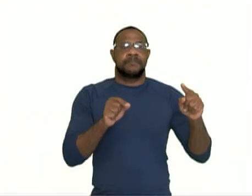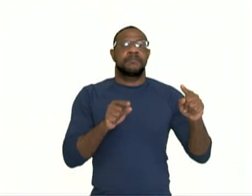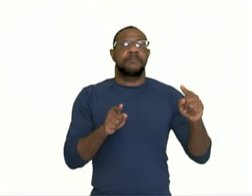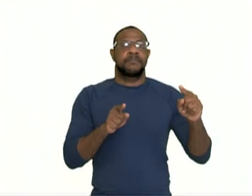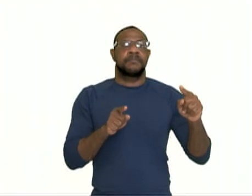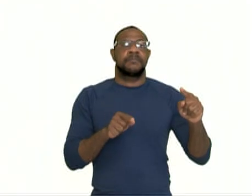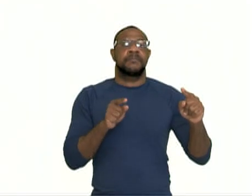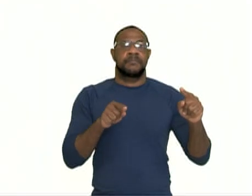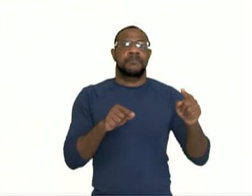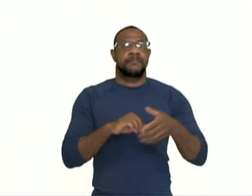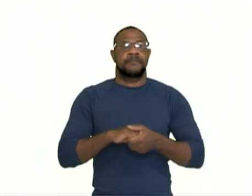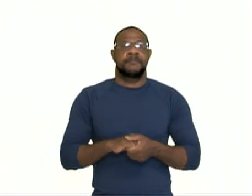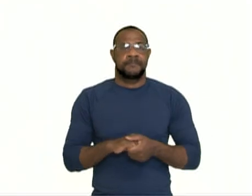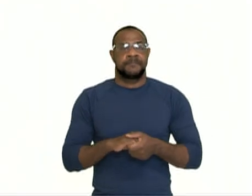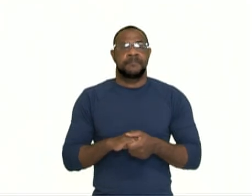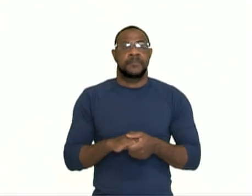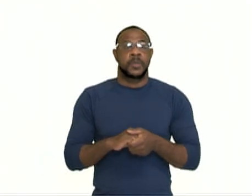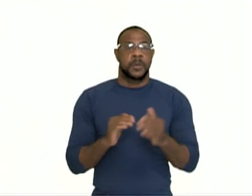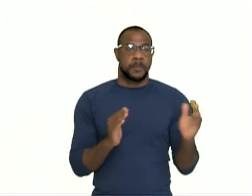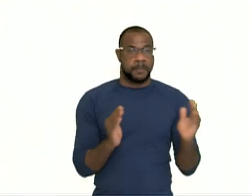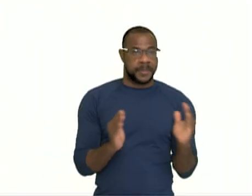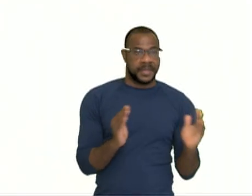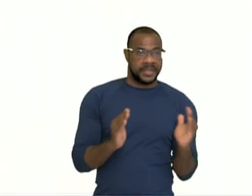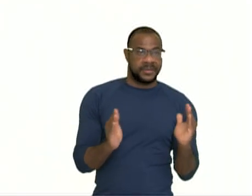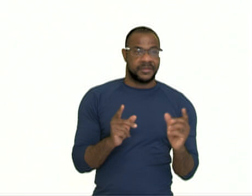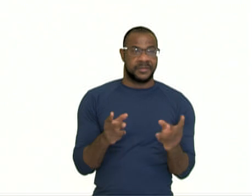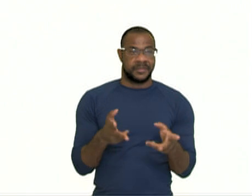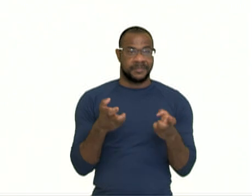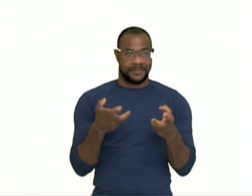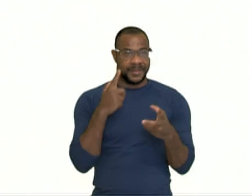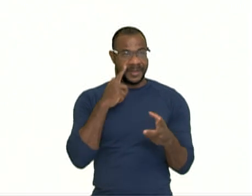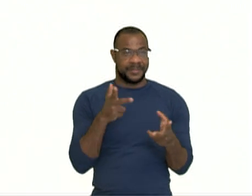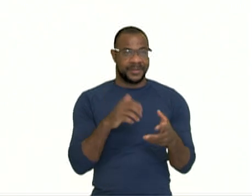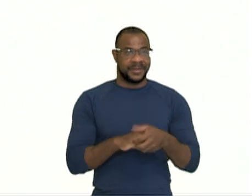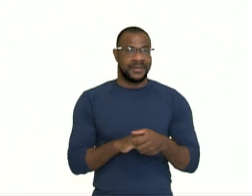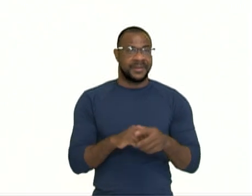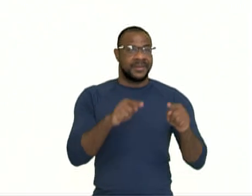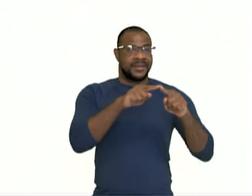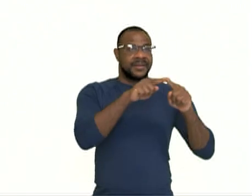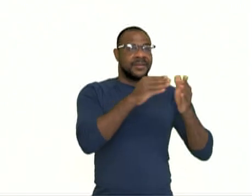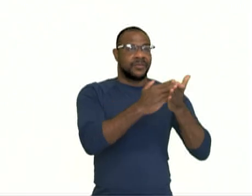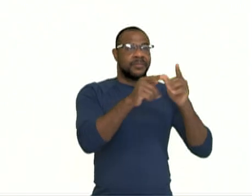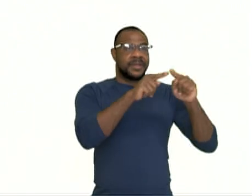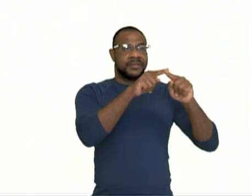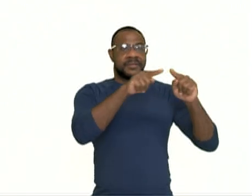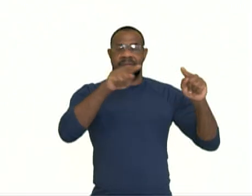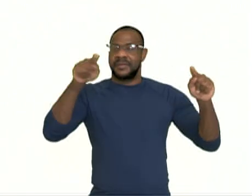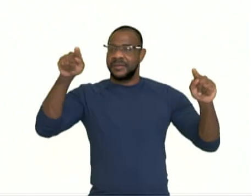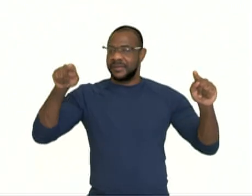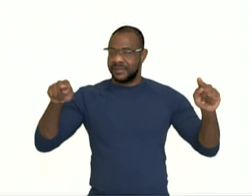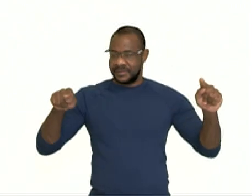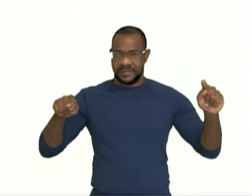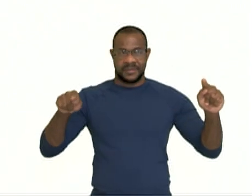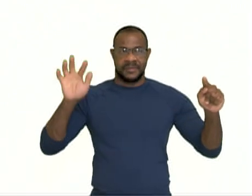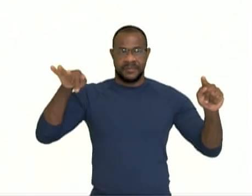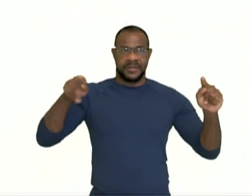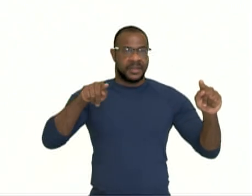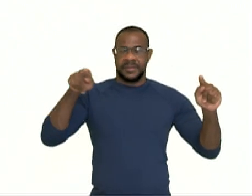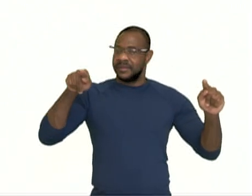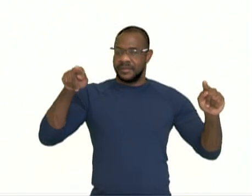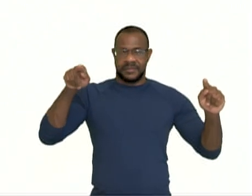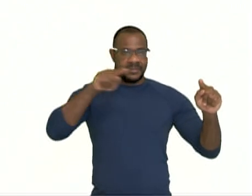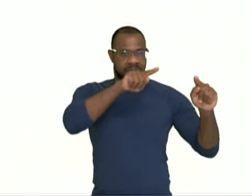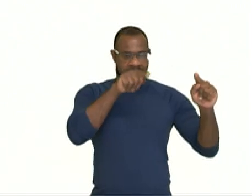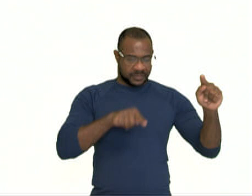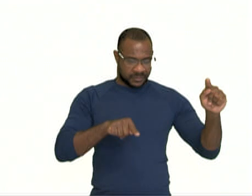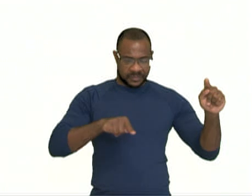dessa minha onda. E o período aqui, a gente comprova então, ó, aonde eu começo e aonde eu finalizo. Aí